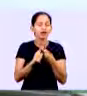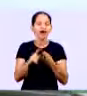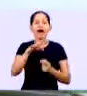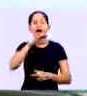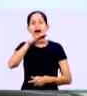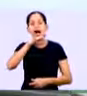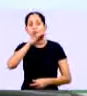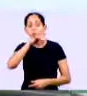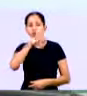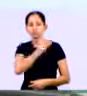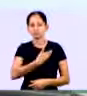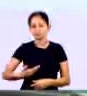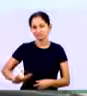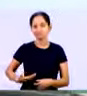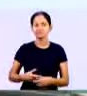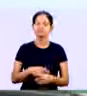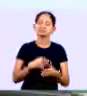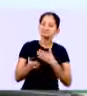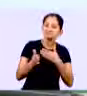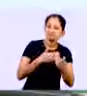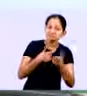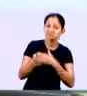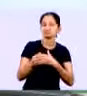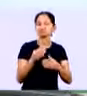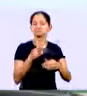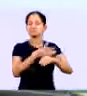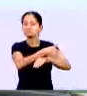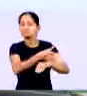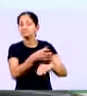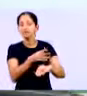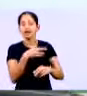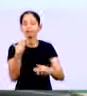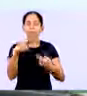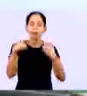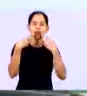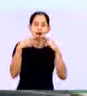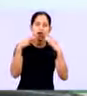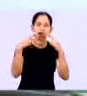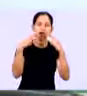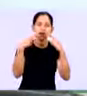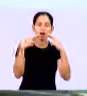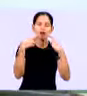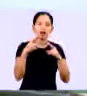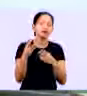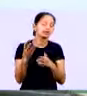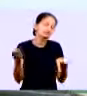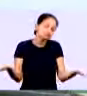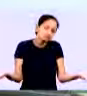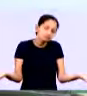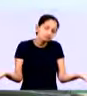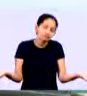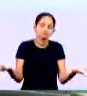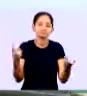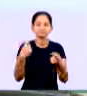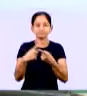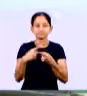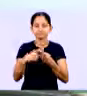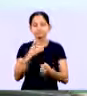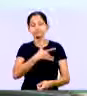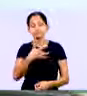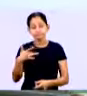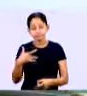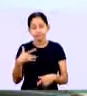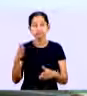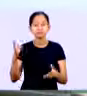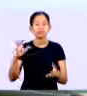não se dimensiona, acaba que se atende de uma forma inadequada e as pessoas estão sempre reclamando, em alguns casos, não são todos, né? De saúde, né?